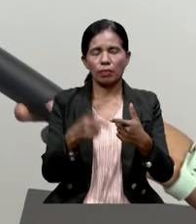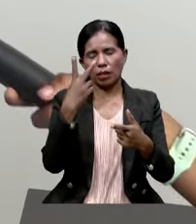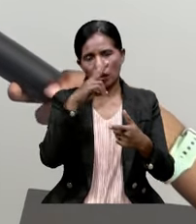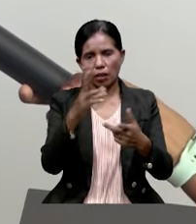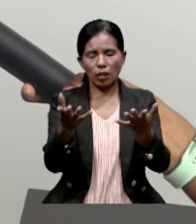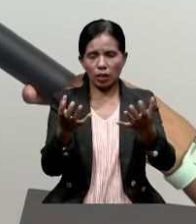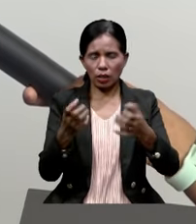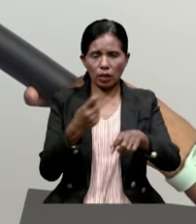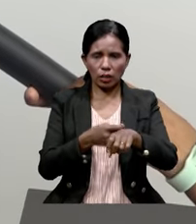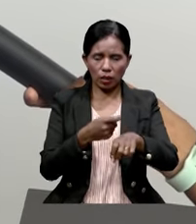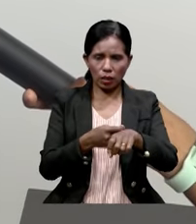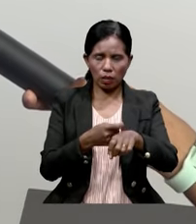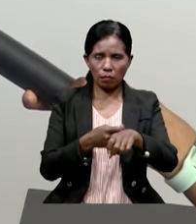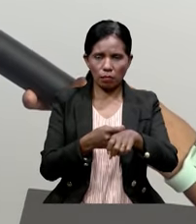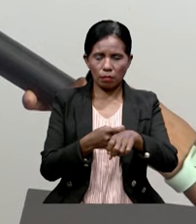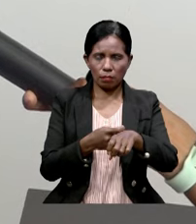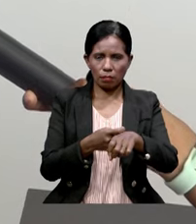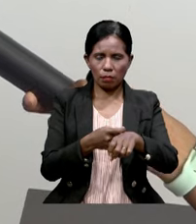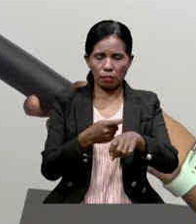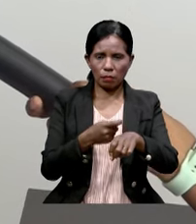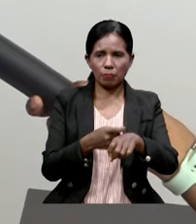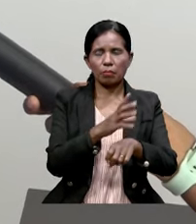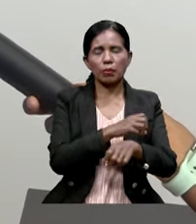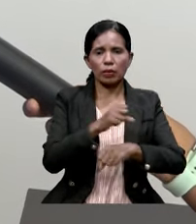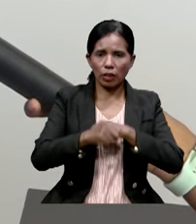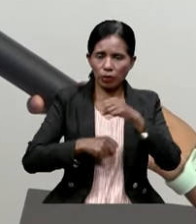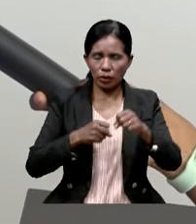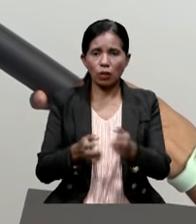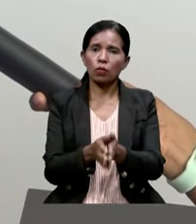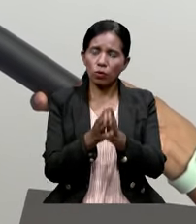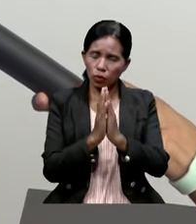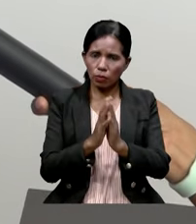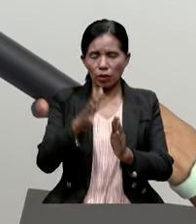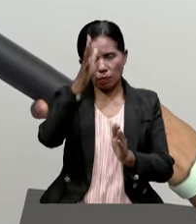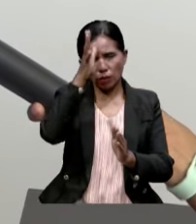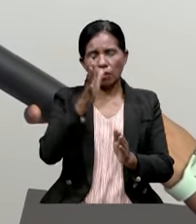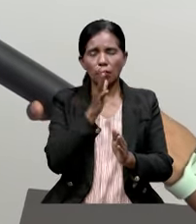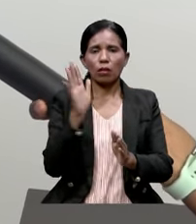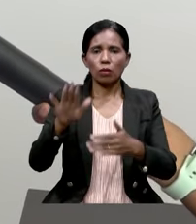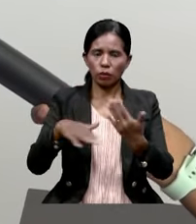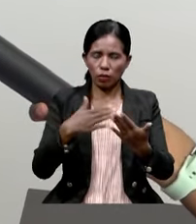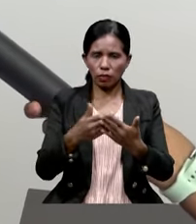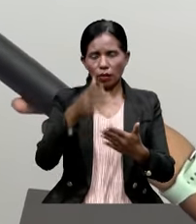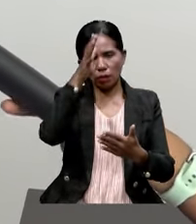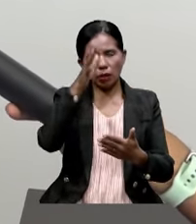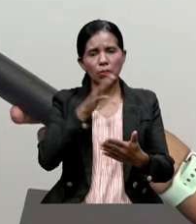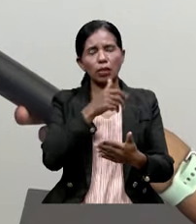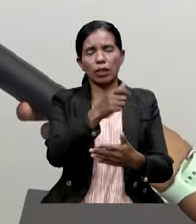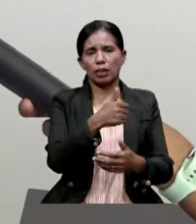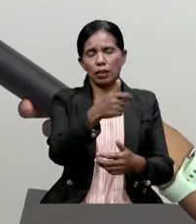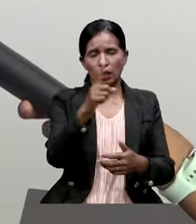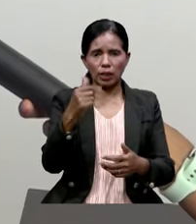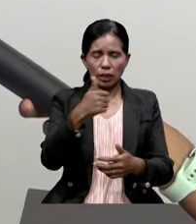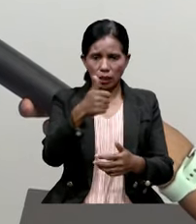que a tu ia tempo, quaresma né. Russo fila fale ba inan aman sira at inan ama ide ida rola fila fale consciência